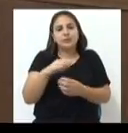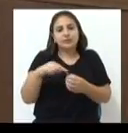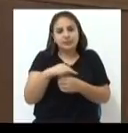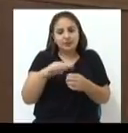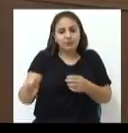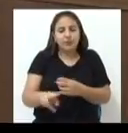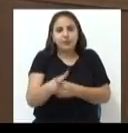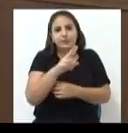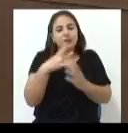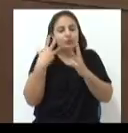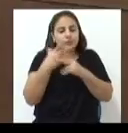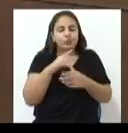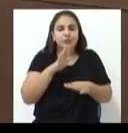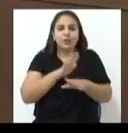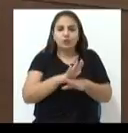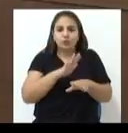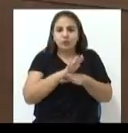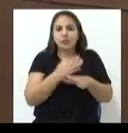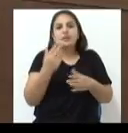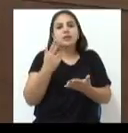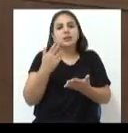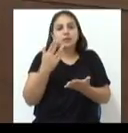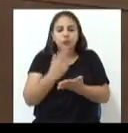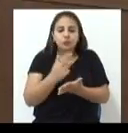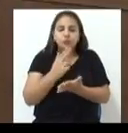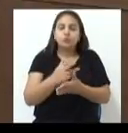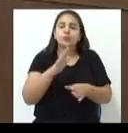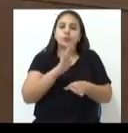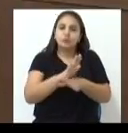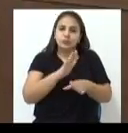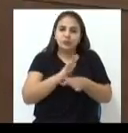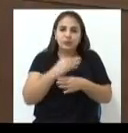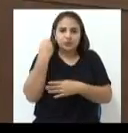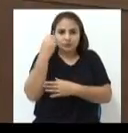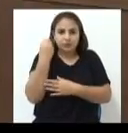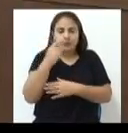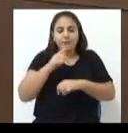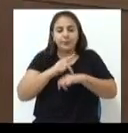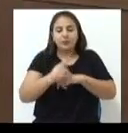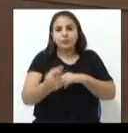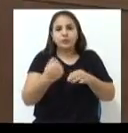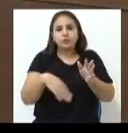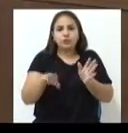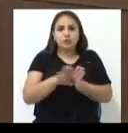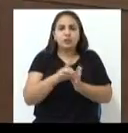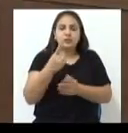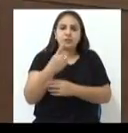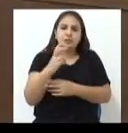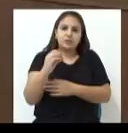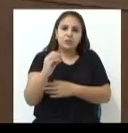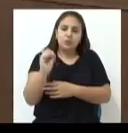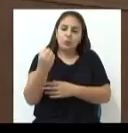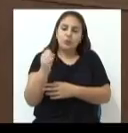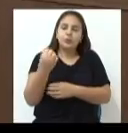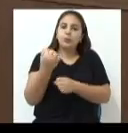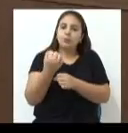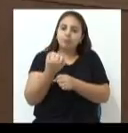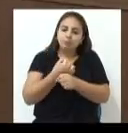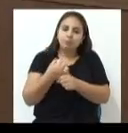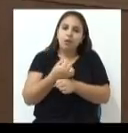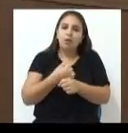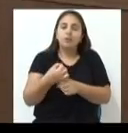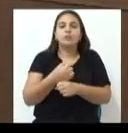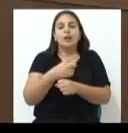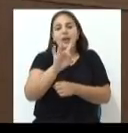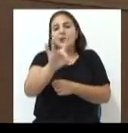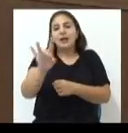que ajudaram e hoje continuam ajudando com sua experiência. O Passo Fundo chegando aos seus 158 anos. Então cada um